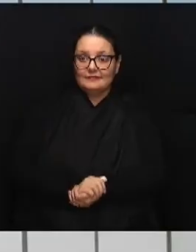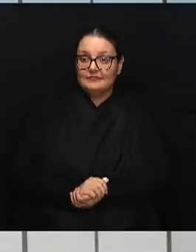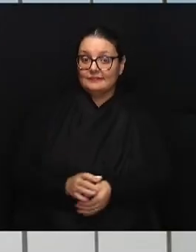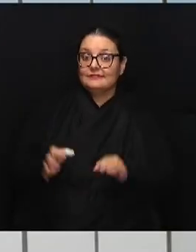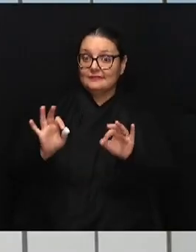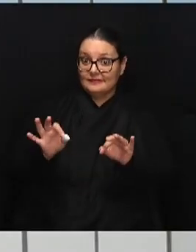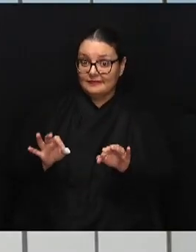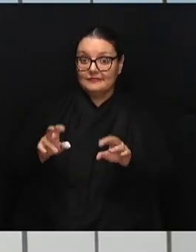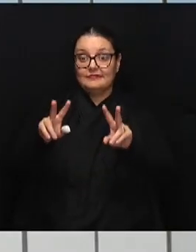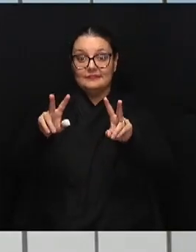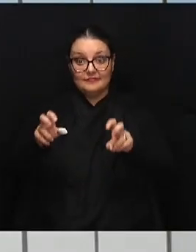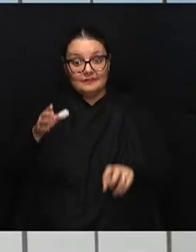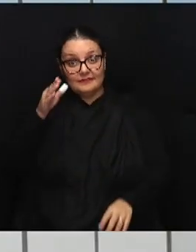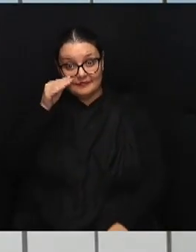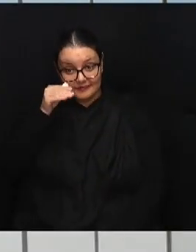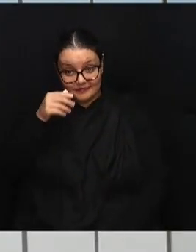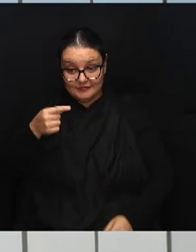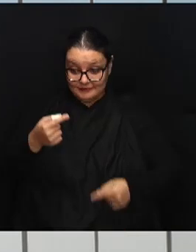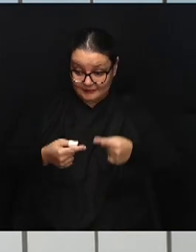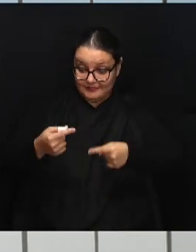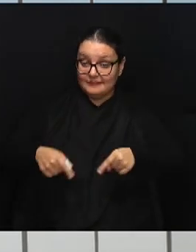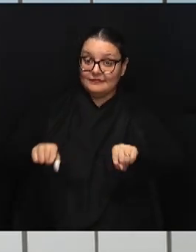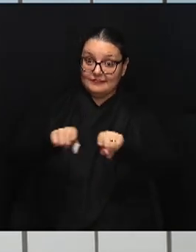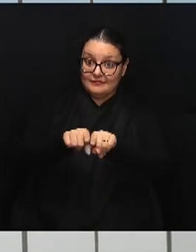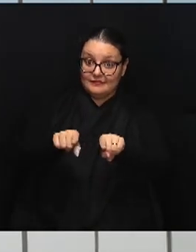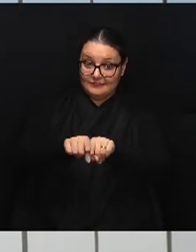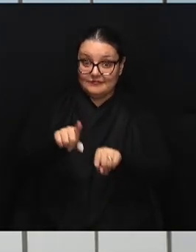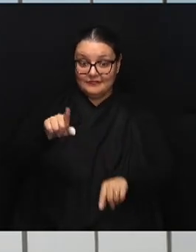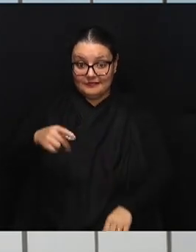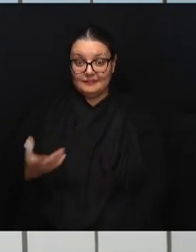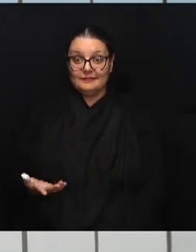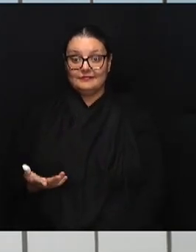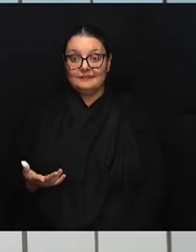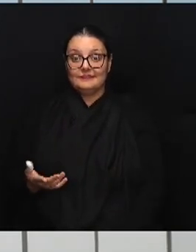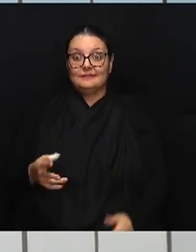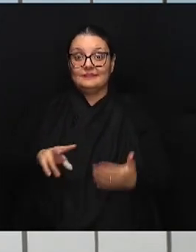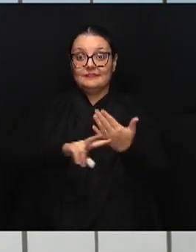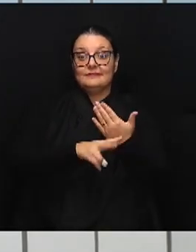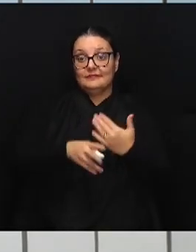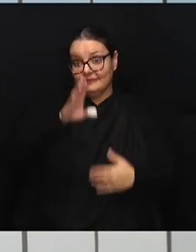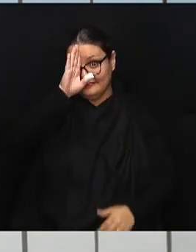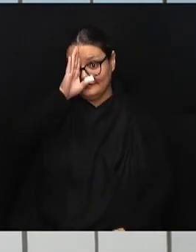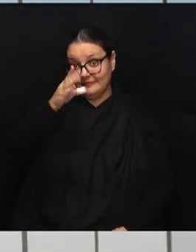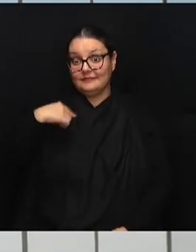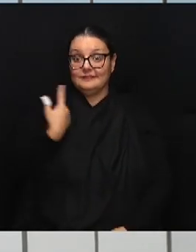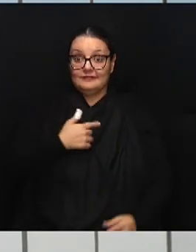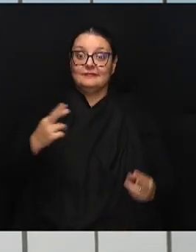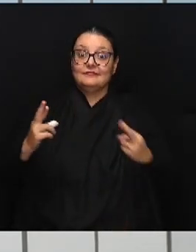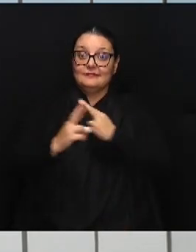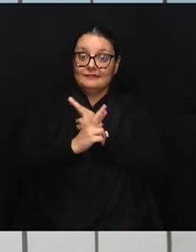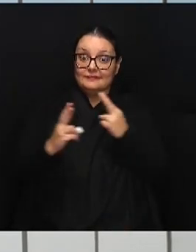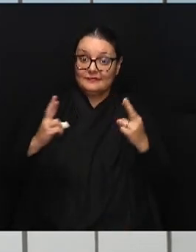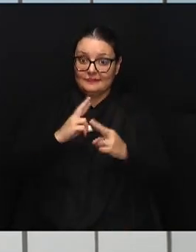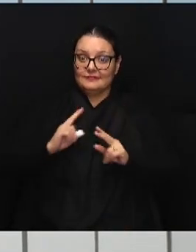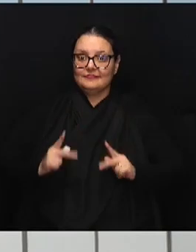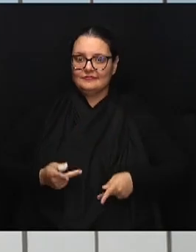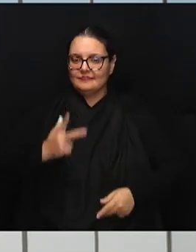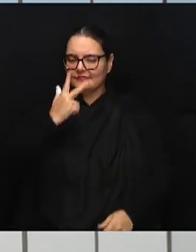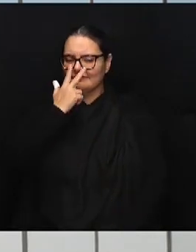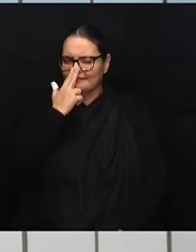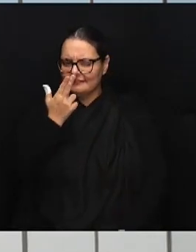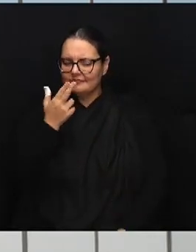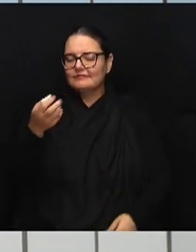certeza, é um tema bastante curioso e polêmico, né? Porque ele impacta diretamente as nossas relações humanas. Parece um tema